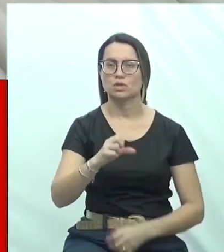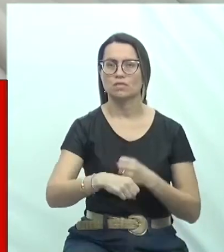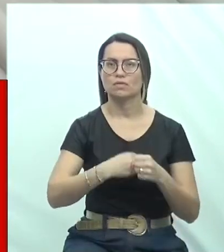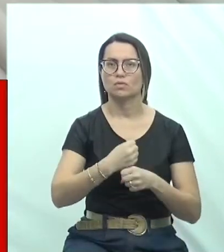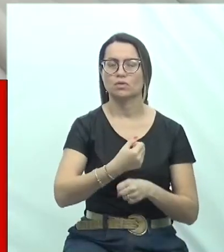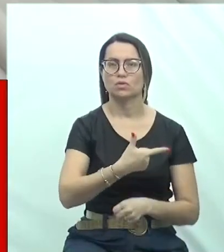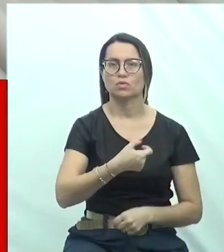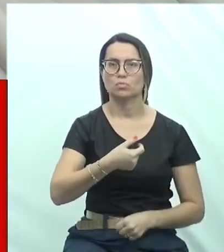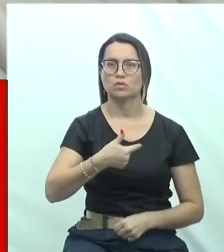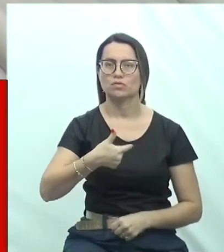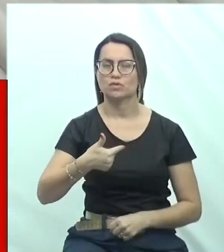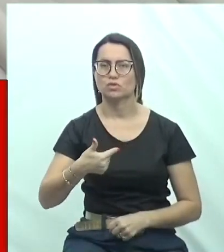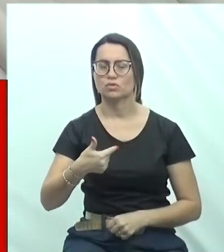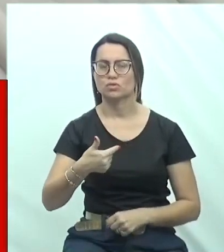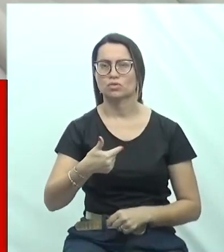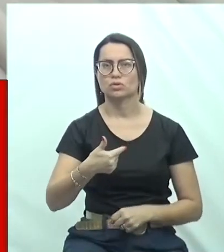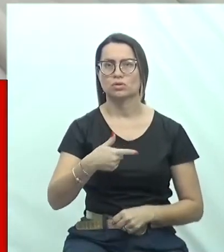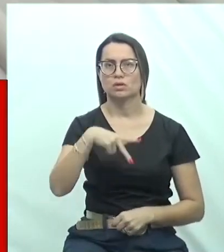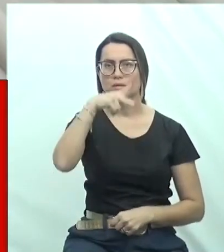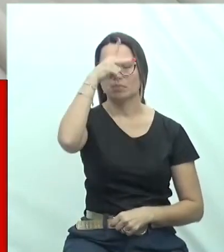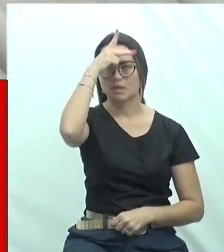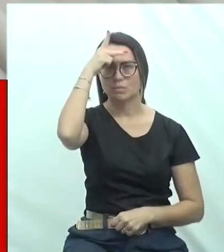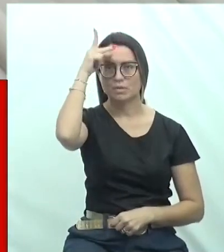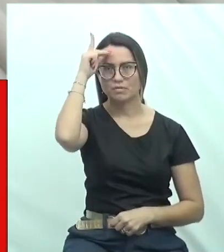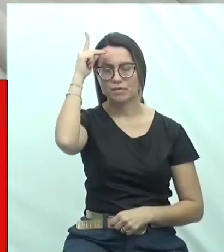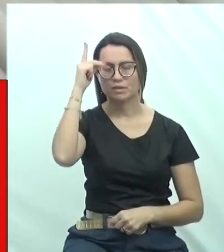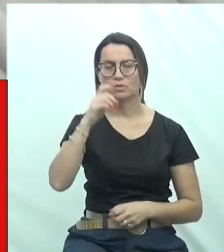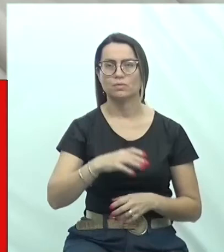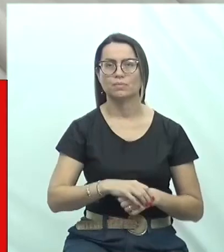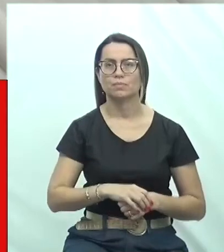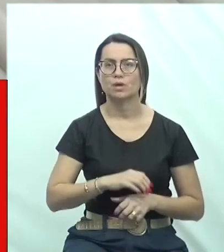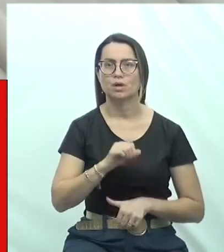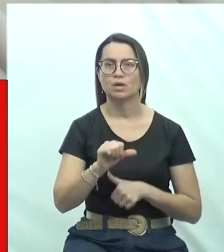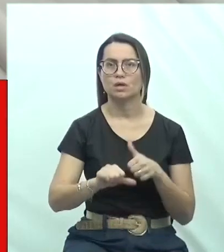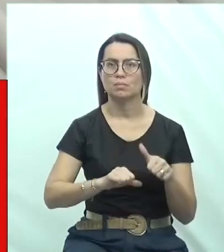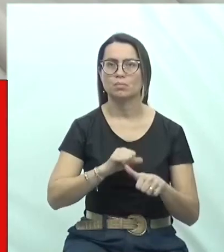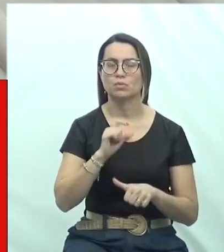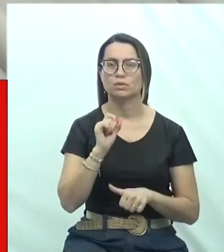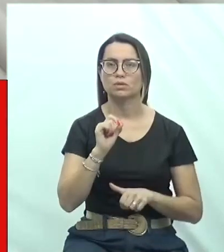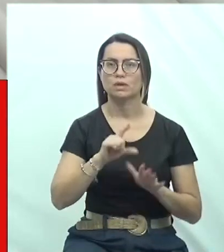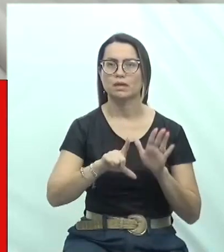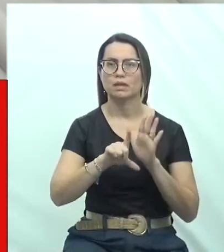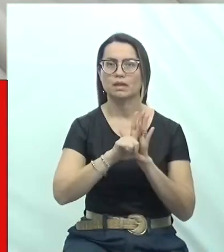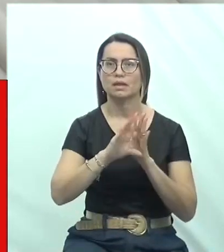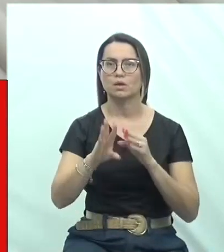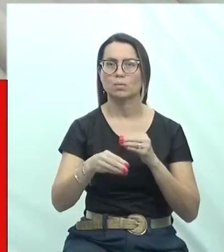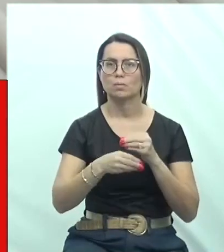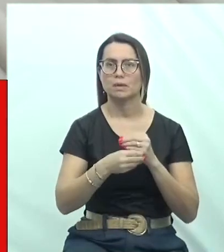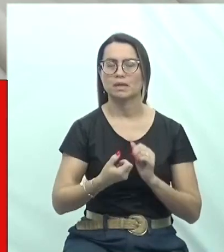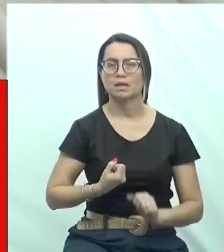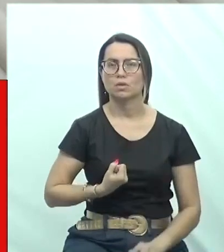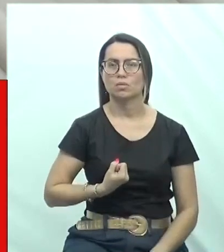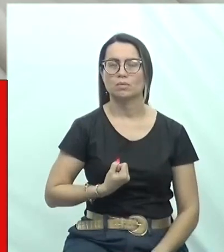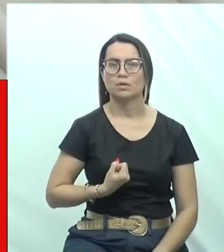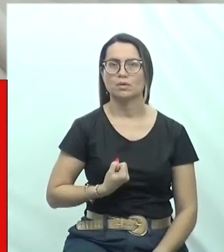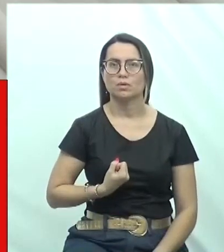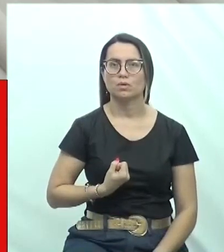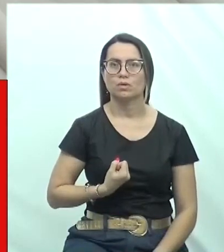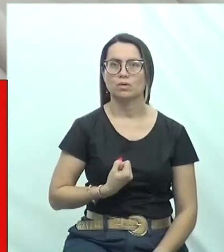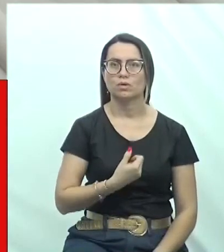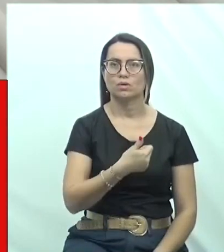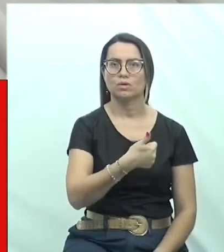PLC-EXE-029/2022, encaminhado pelo Prefeito Municipal, que modifica dispositivos da Lei Complementar número